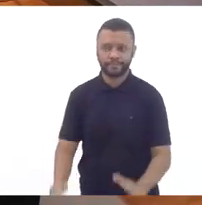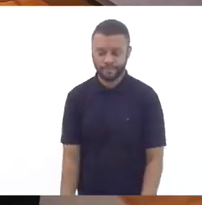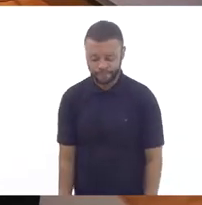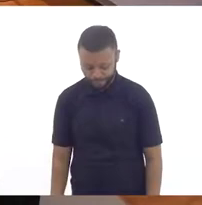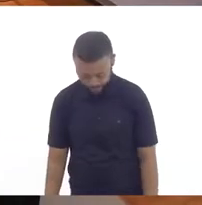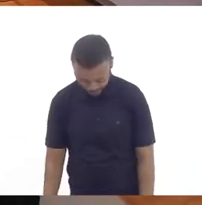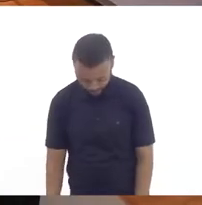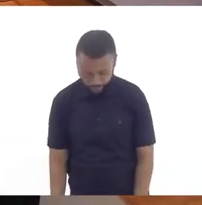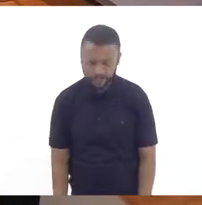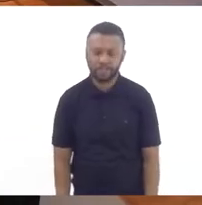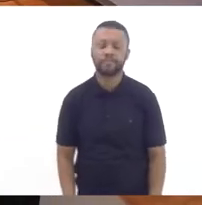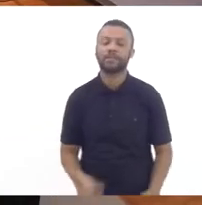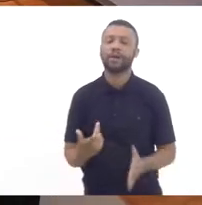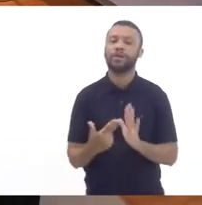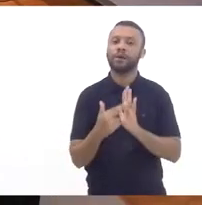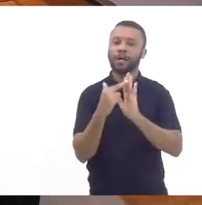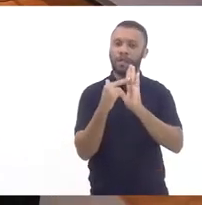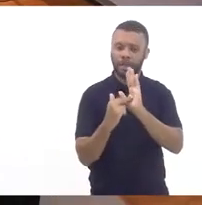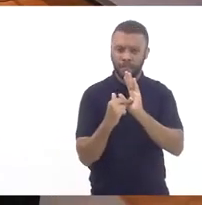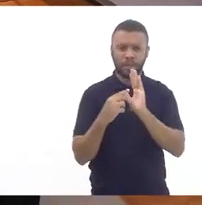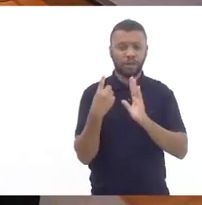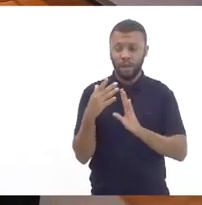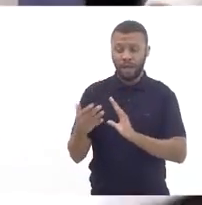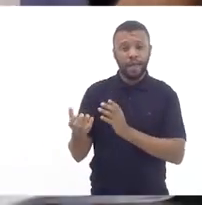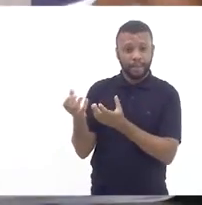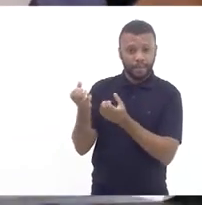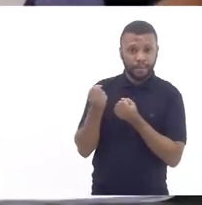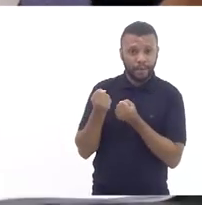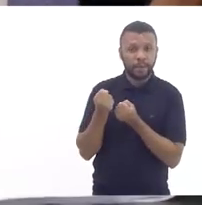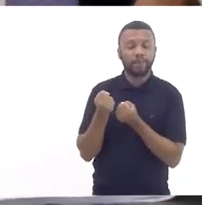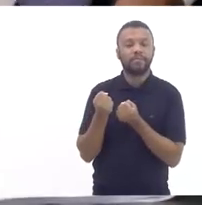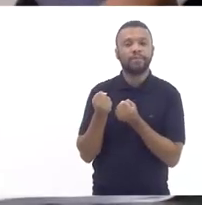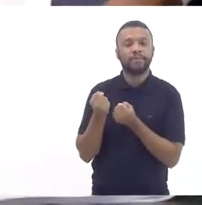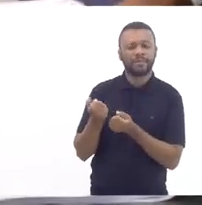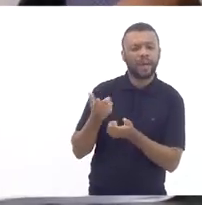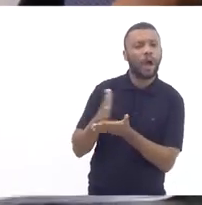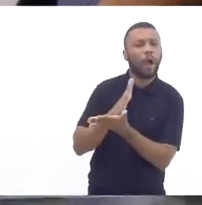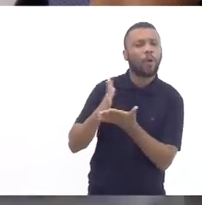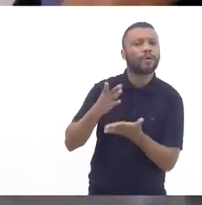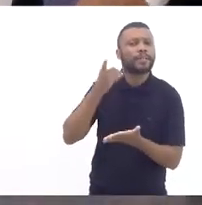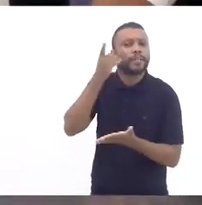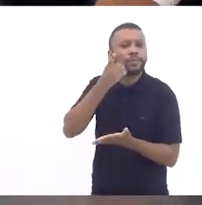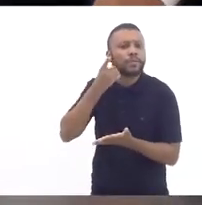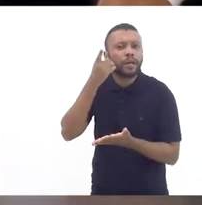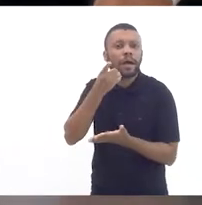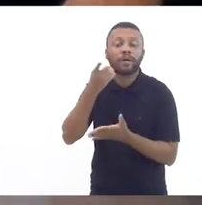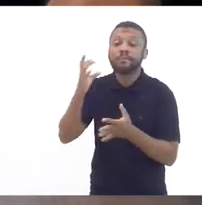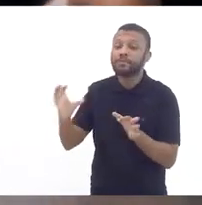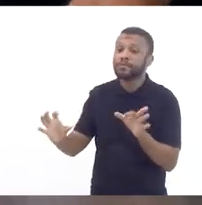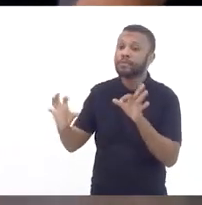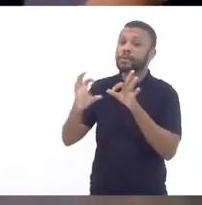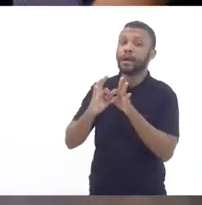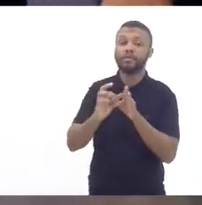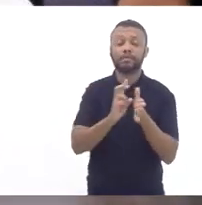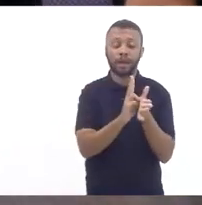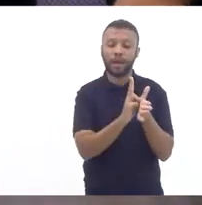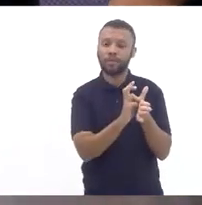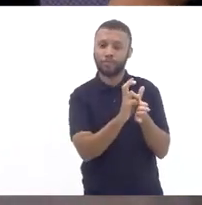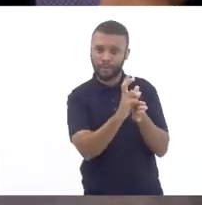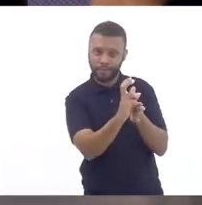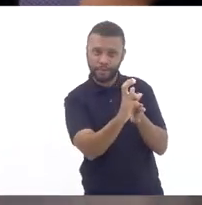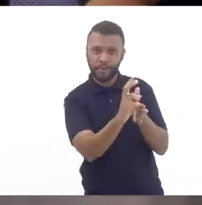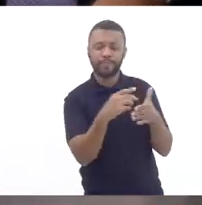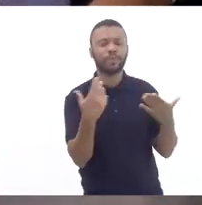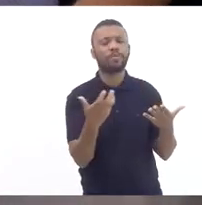Nós recebemos aqui um relatório de serviços executados por parte da Supervia. Então, eu